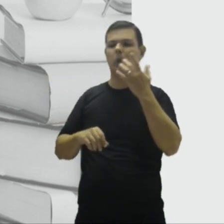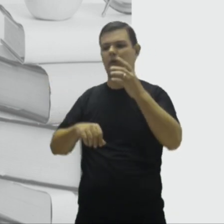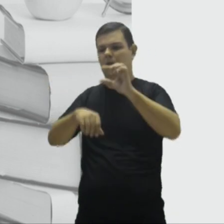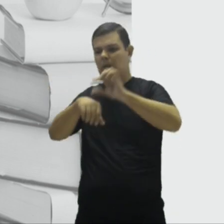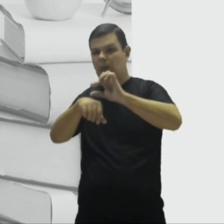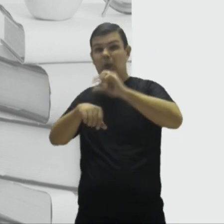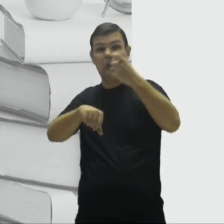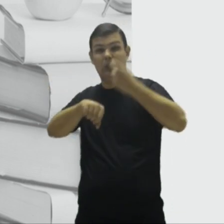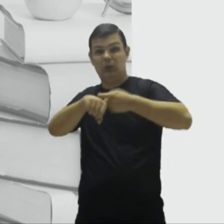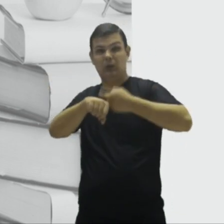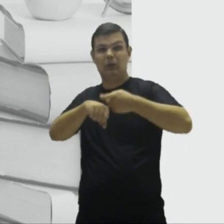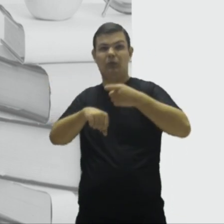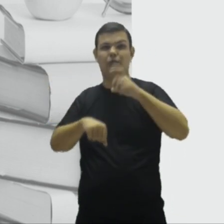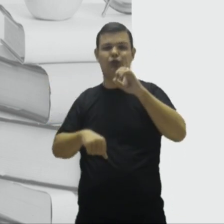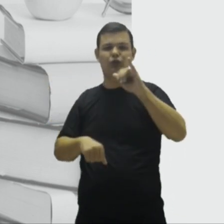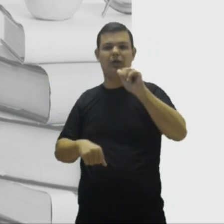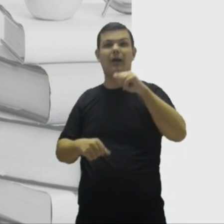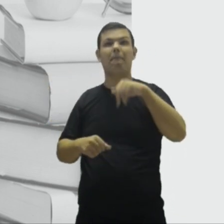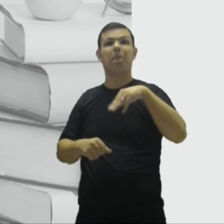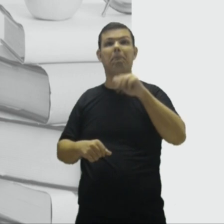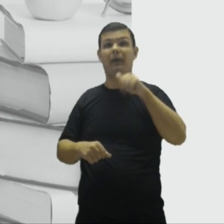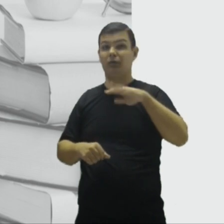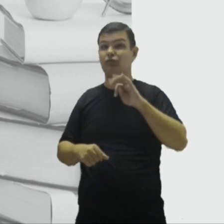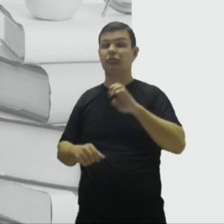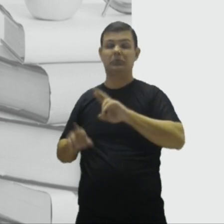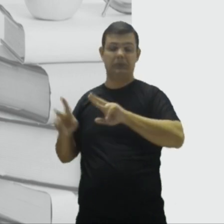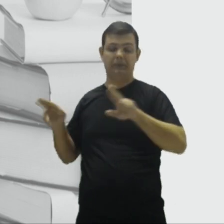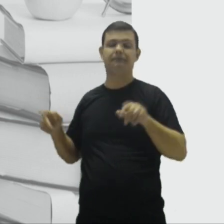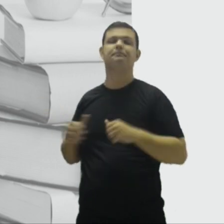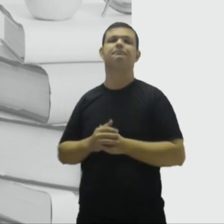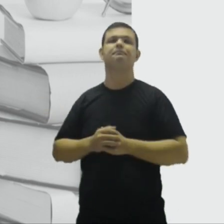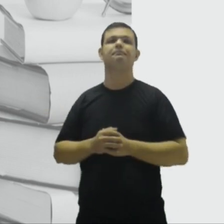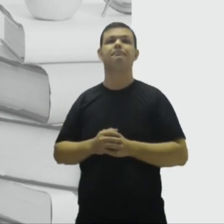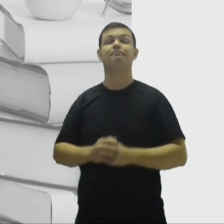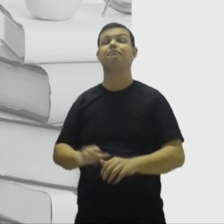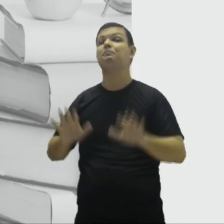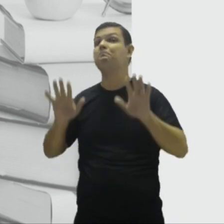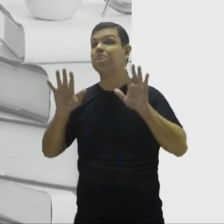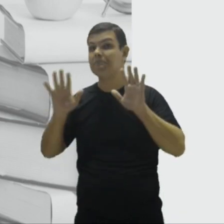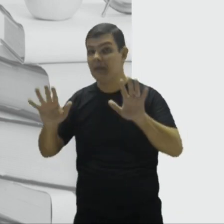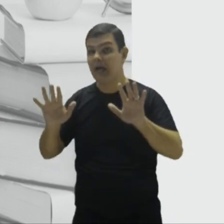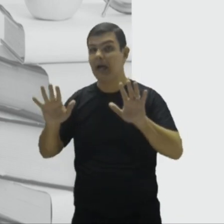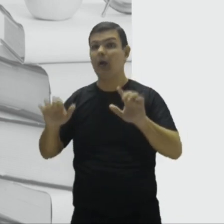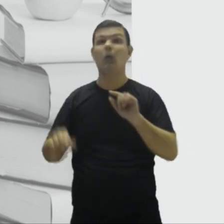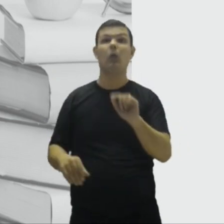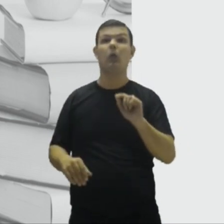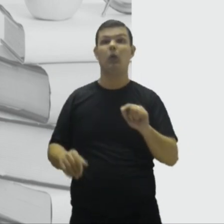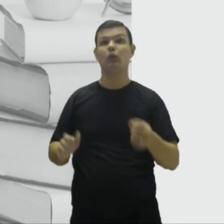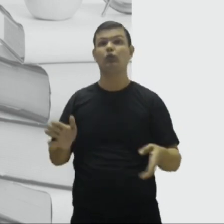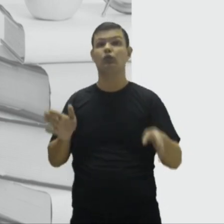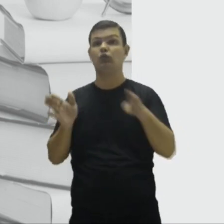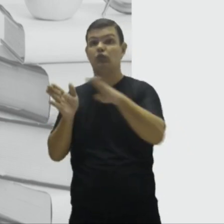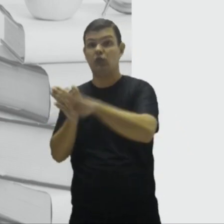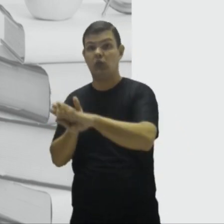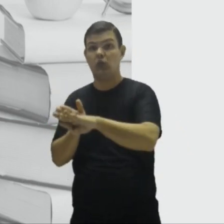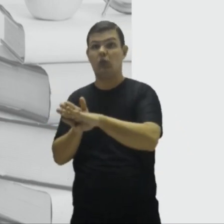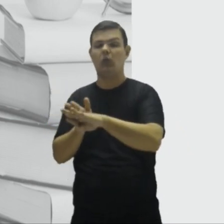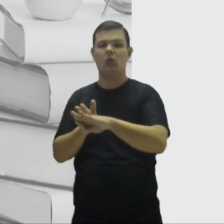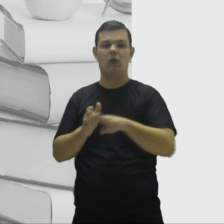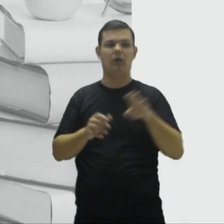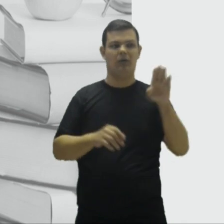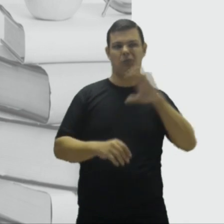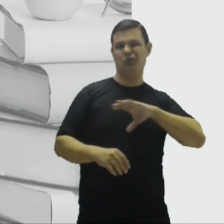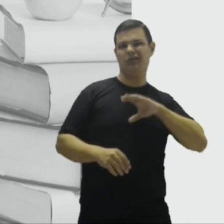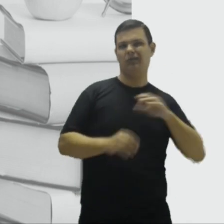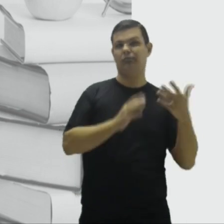diamante, tinha esse interesse. O problema é que, com a chegada dos portugueses em nossa